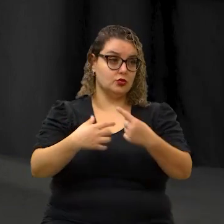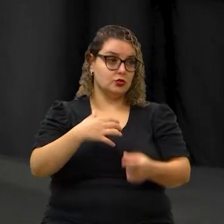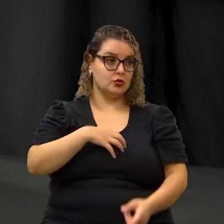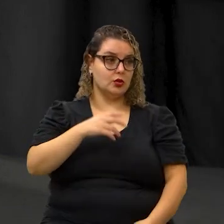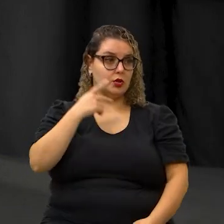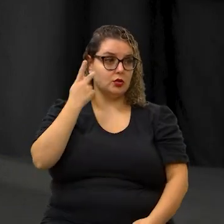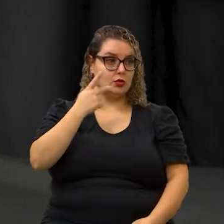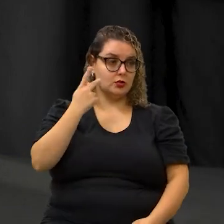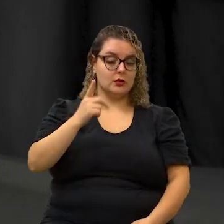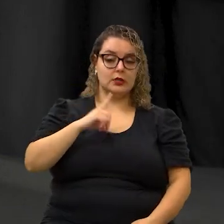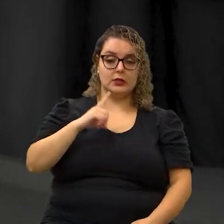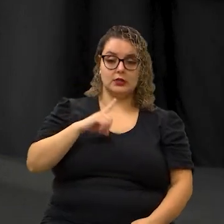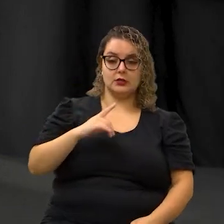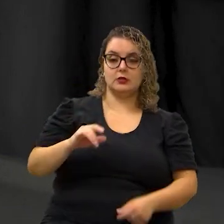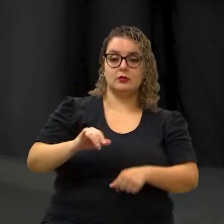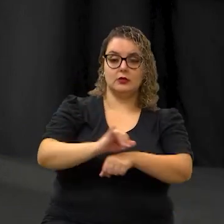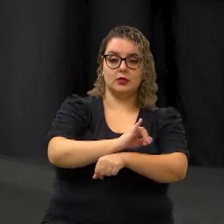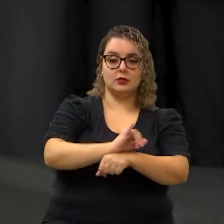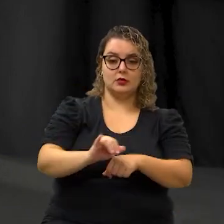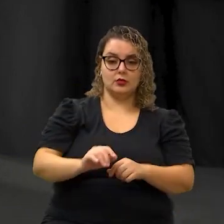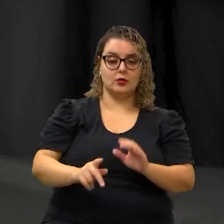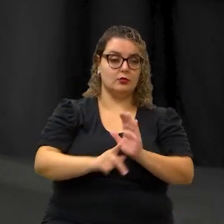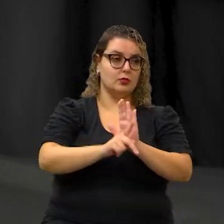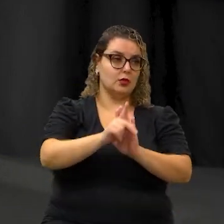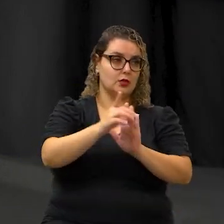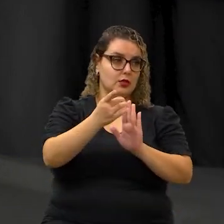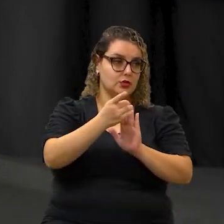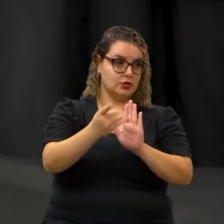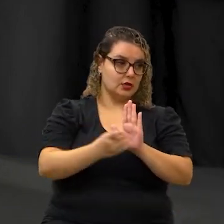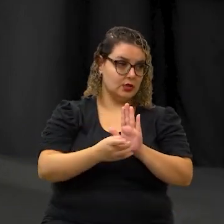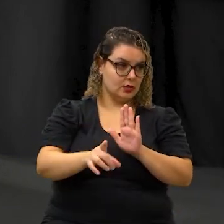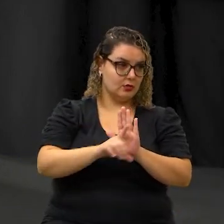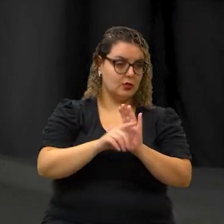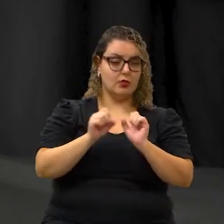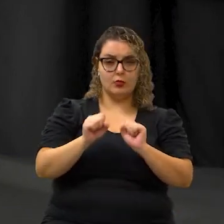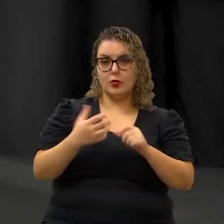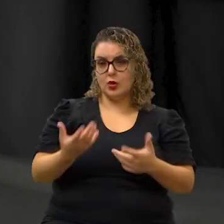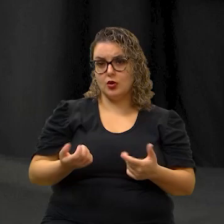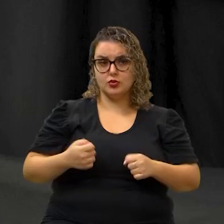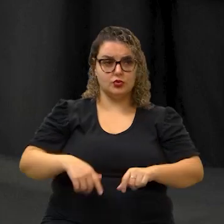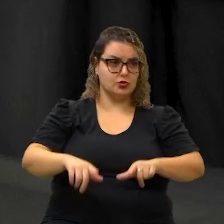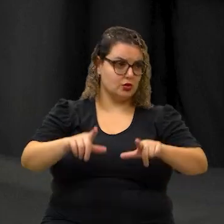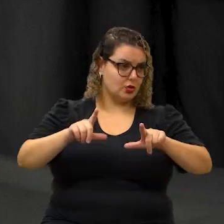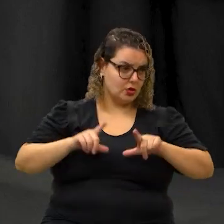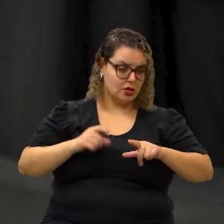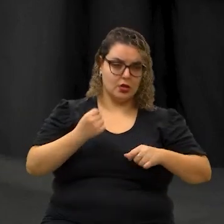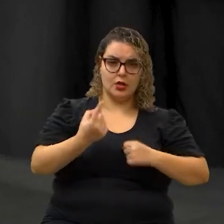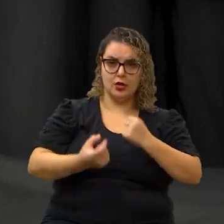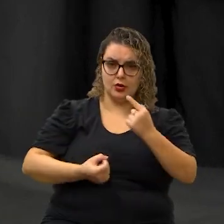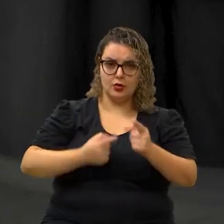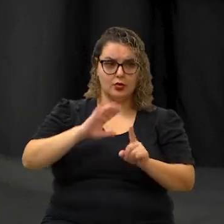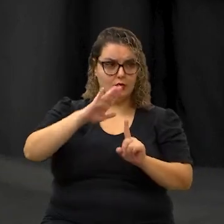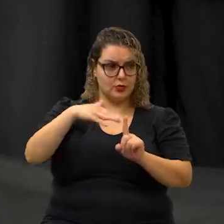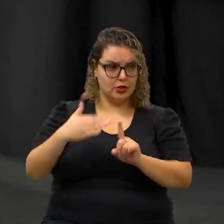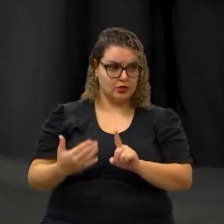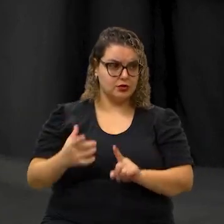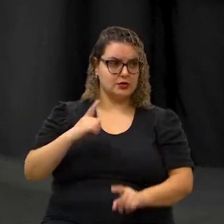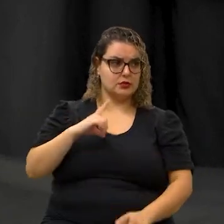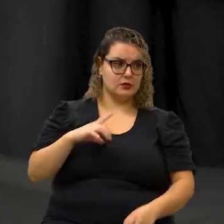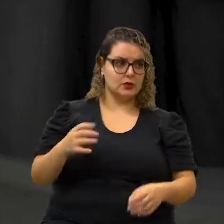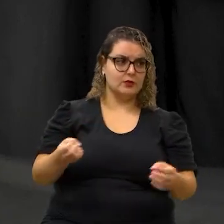falar de homenagem de uma outra maneira, que o vereador tem aí uma ferramenta que é o projeto de decreto legislativo, em que ele pode